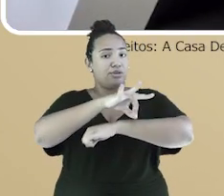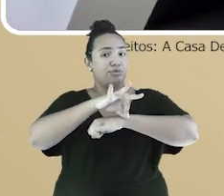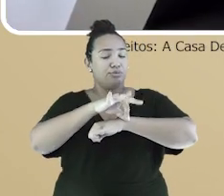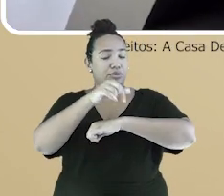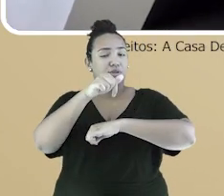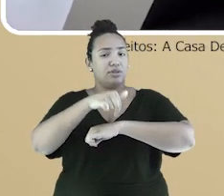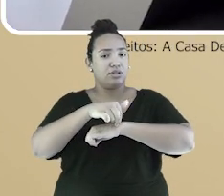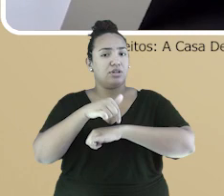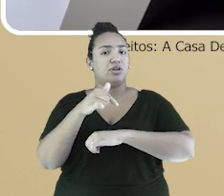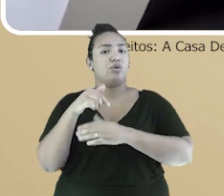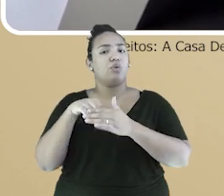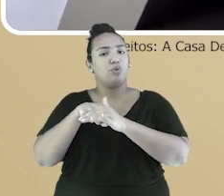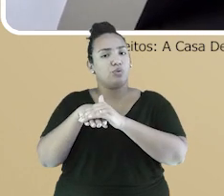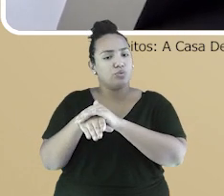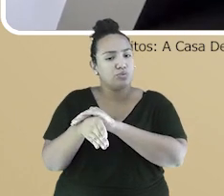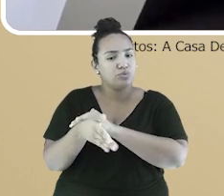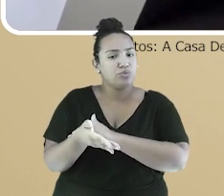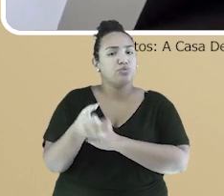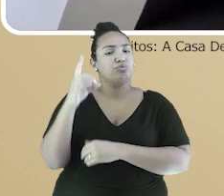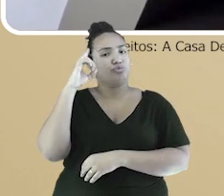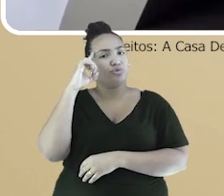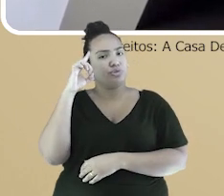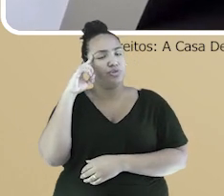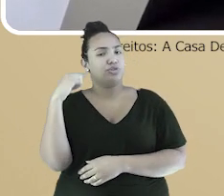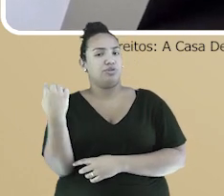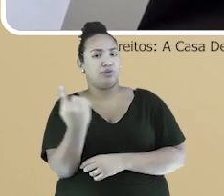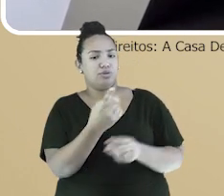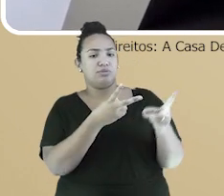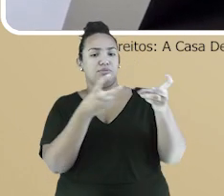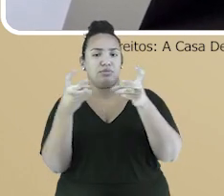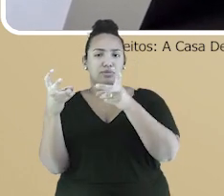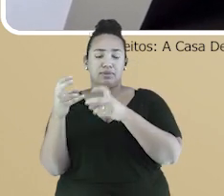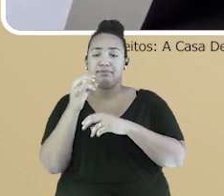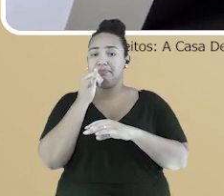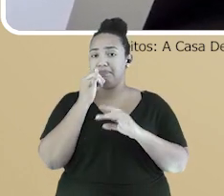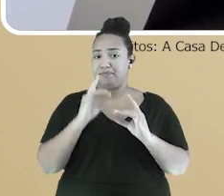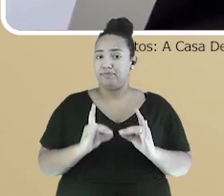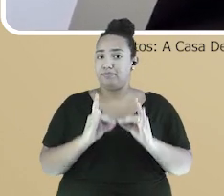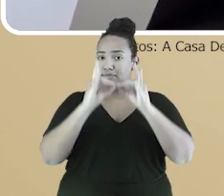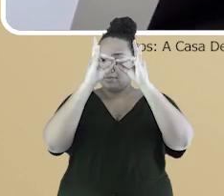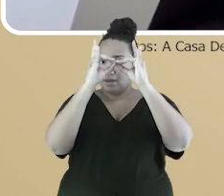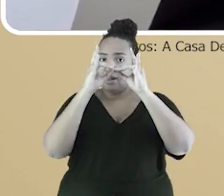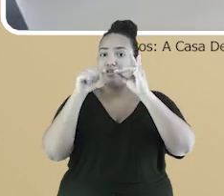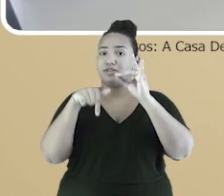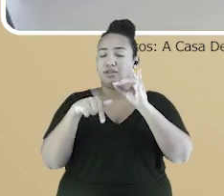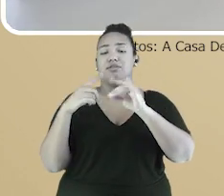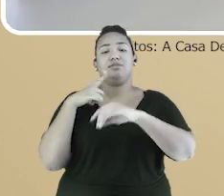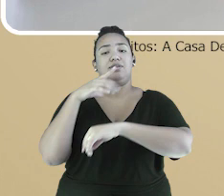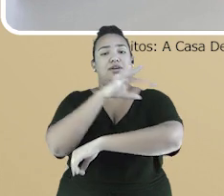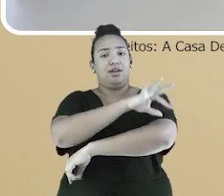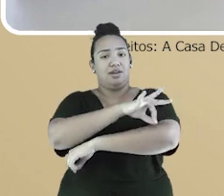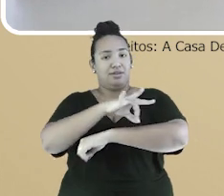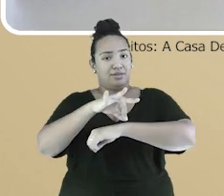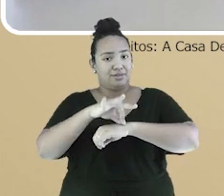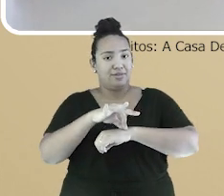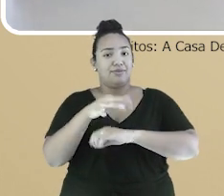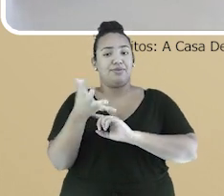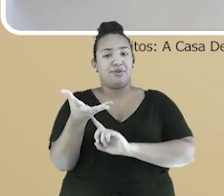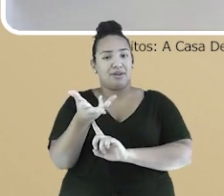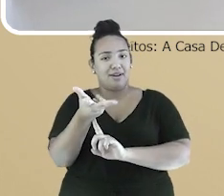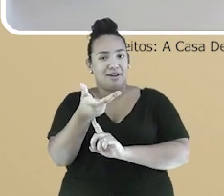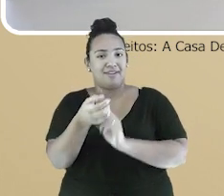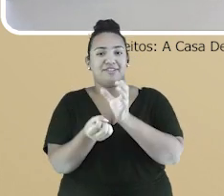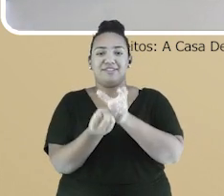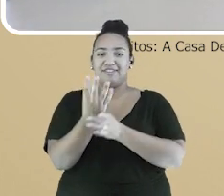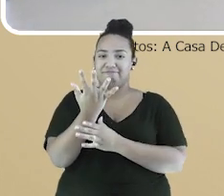forma de arte muito comum no nosso dia a dia. Os prédios são desenhados por verdadeiros artistas e, além de terem beleza,